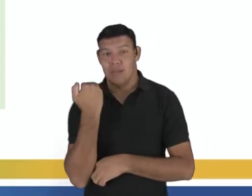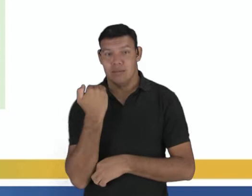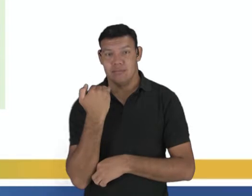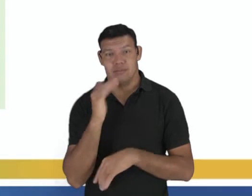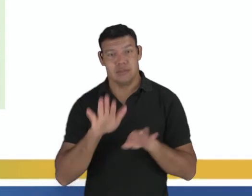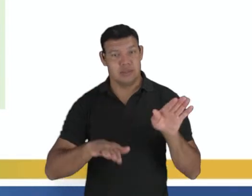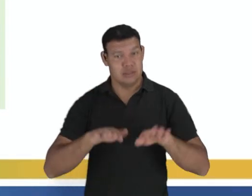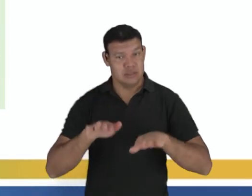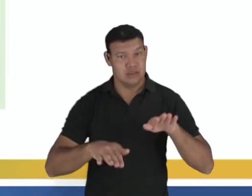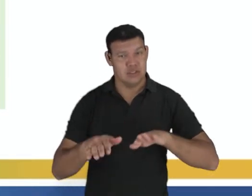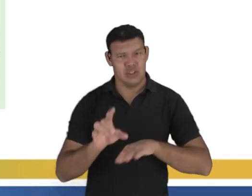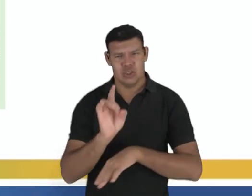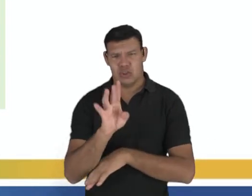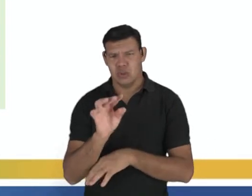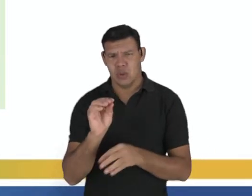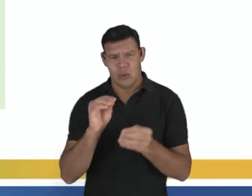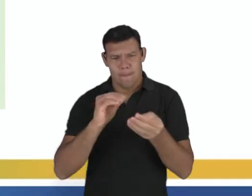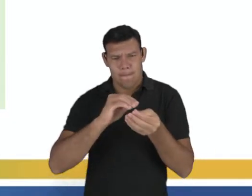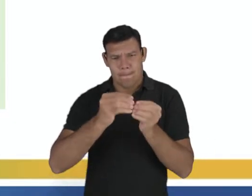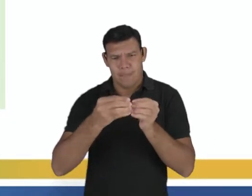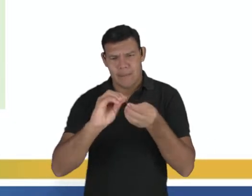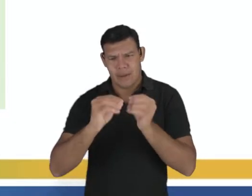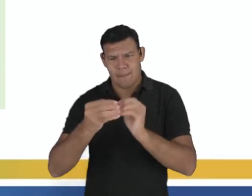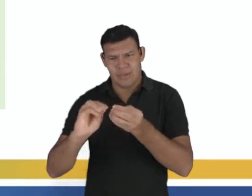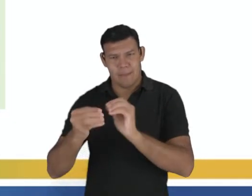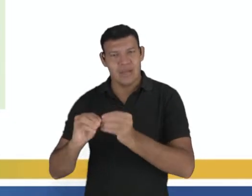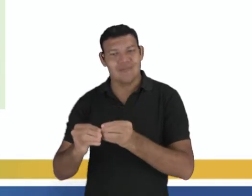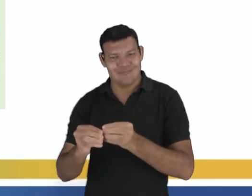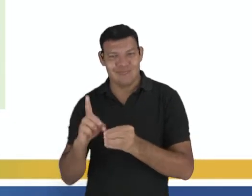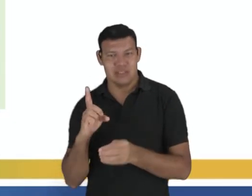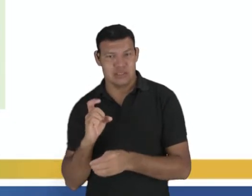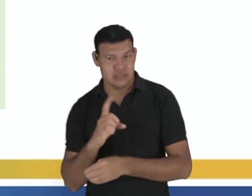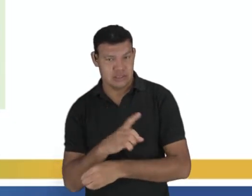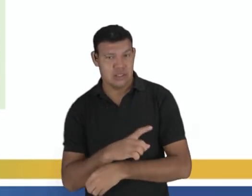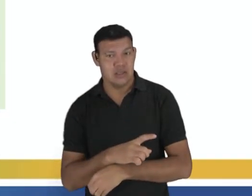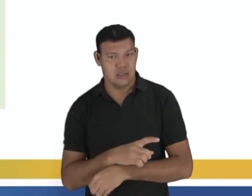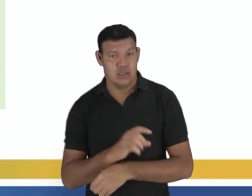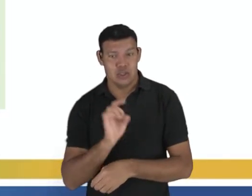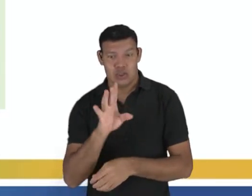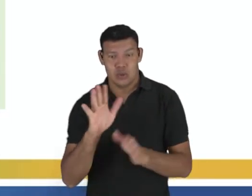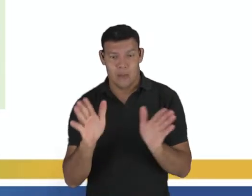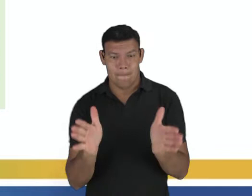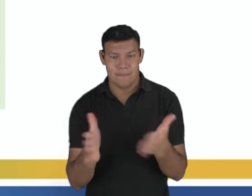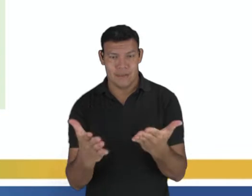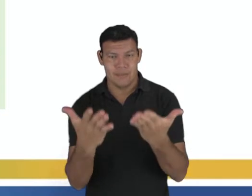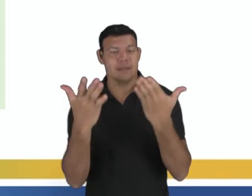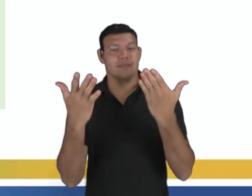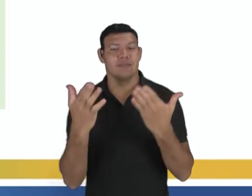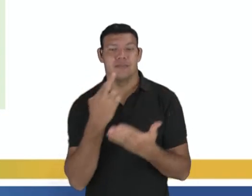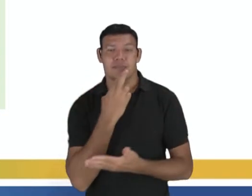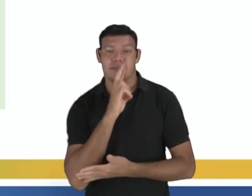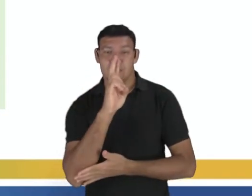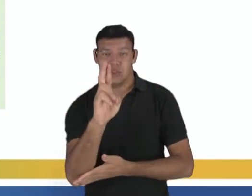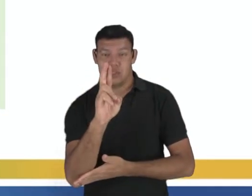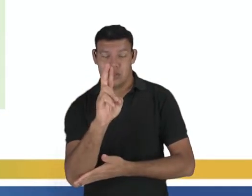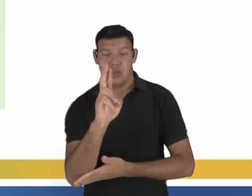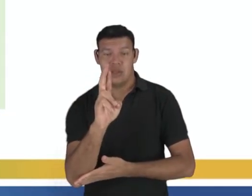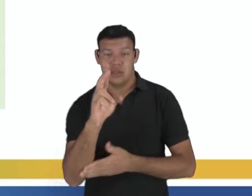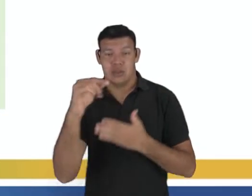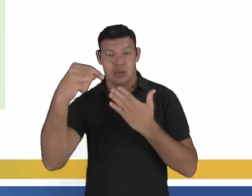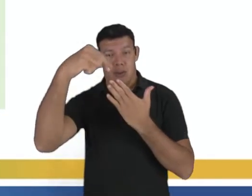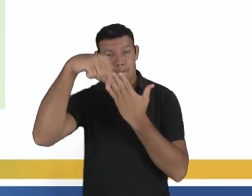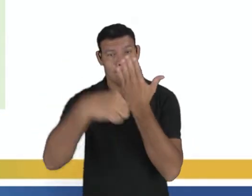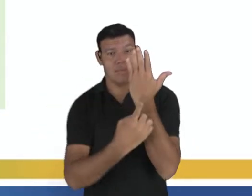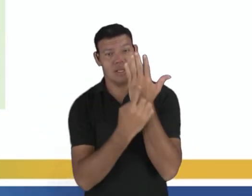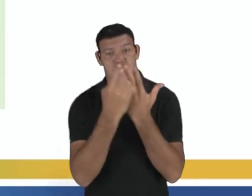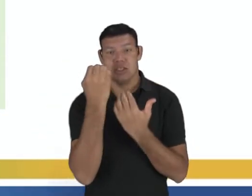morto. Ou às vezes até mesmo são só fragmentos daquele vírus, daquela bactéria, tá? Só para estimular o teu sistema imunológico, porque se você